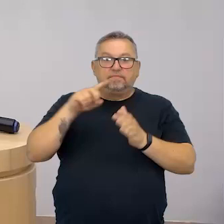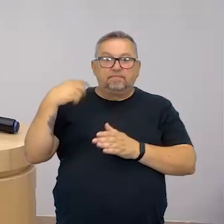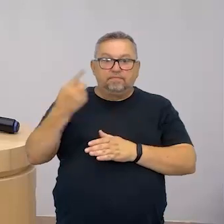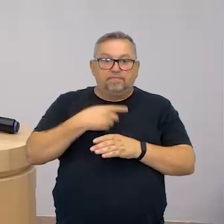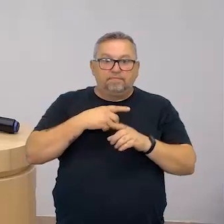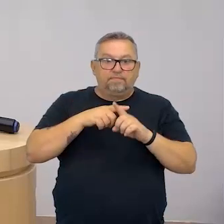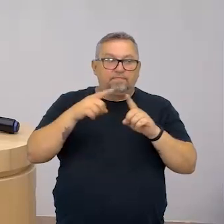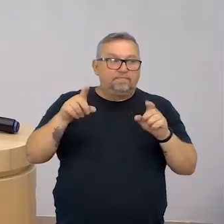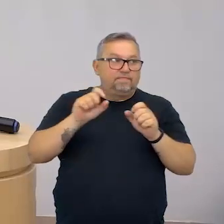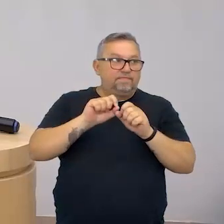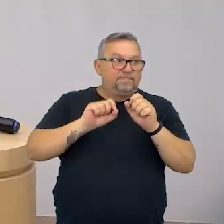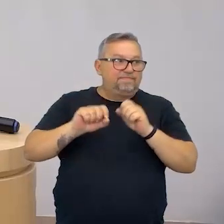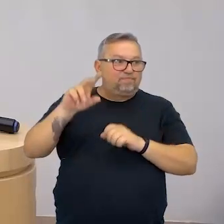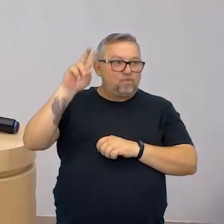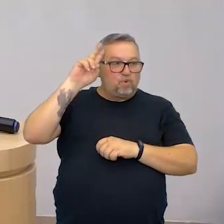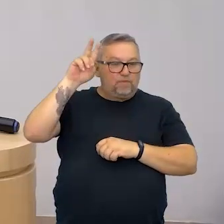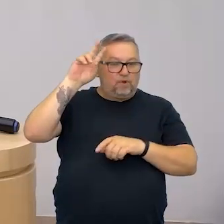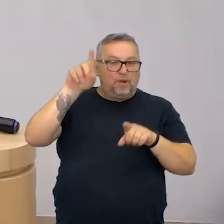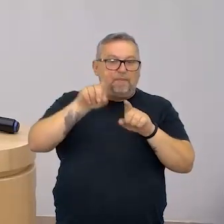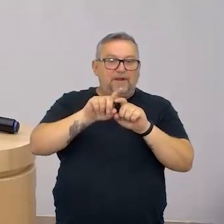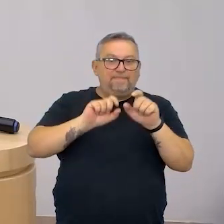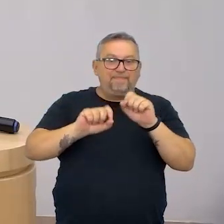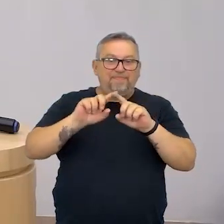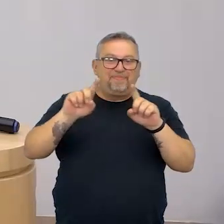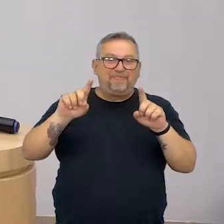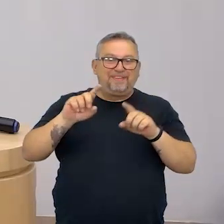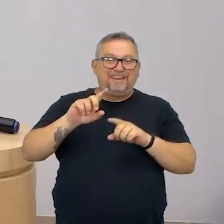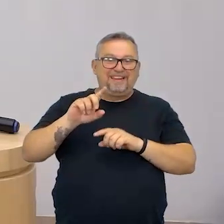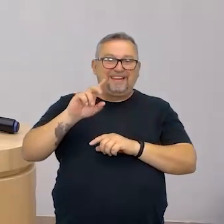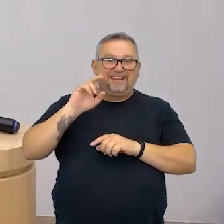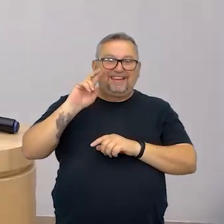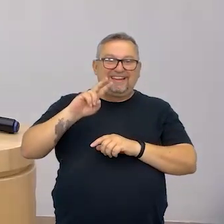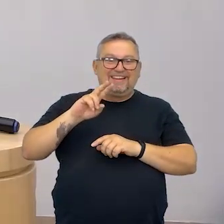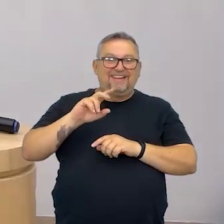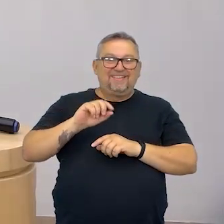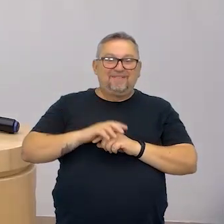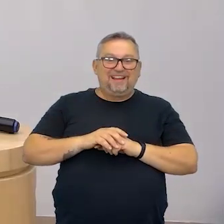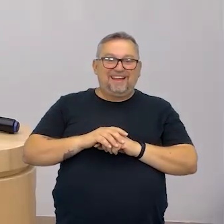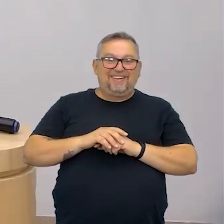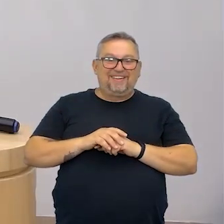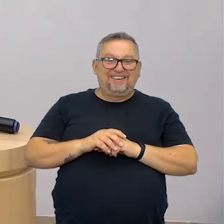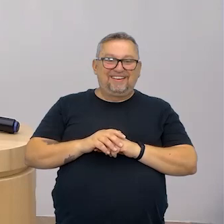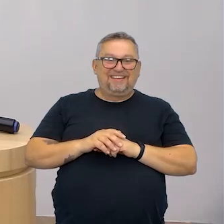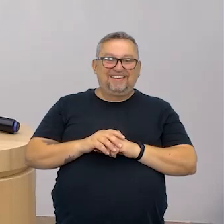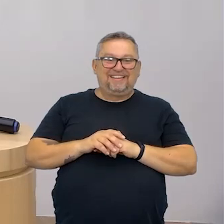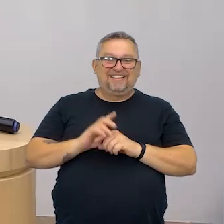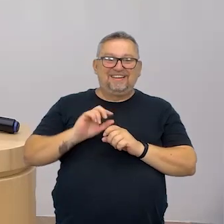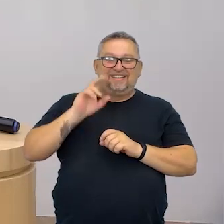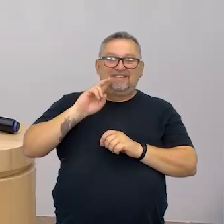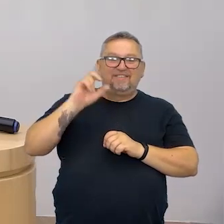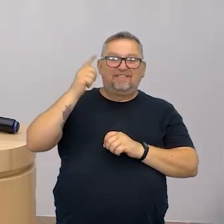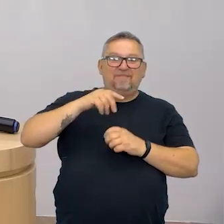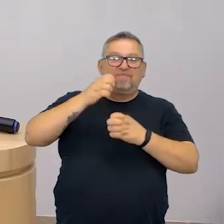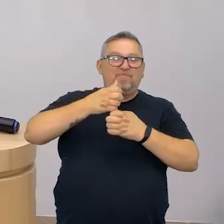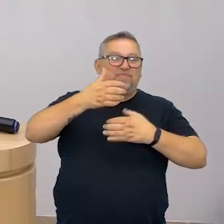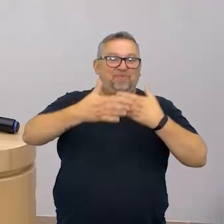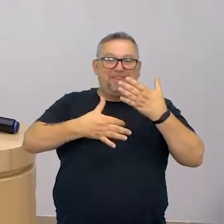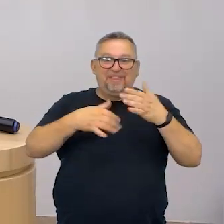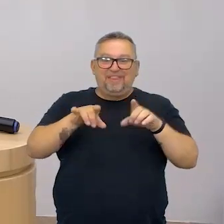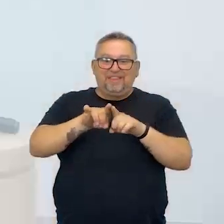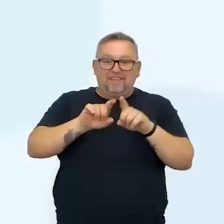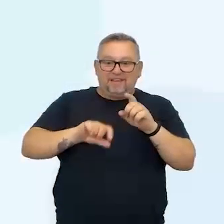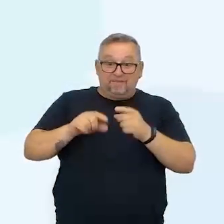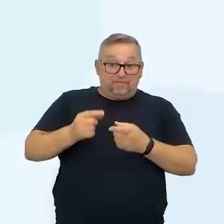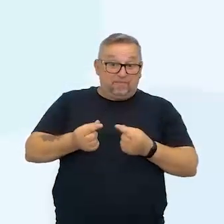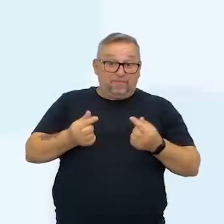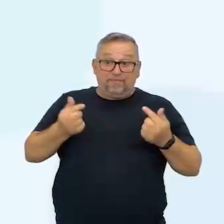Mas essa é uma história que o Frantz Fanon nos conta, né? Vamos ver então mais um outro slide.